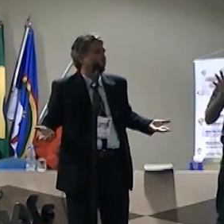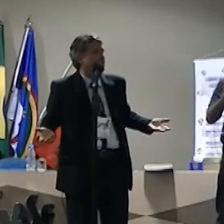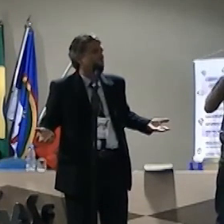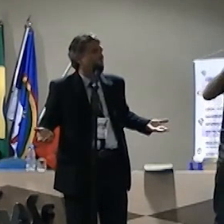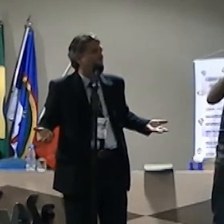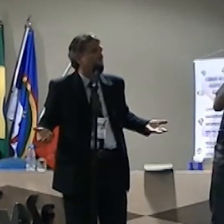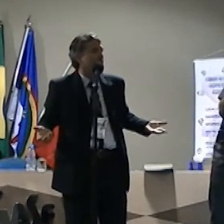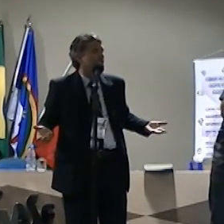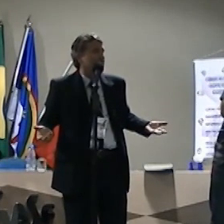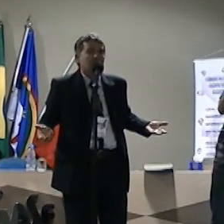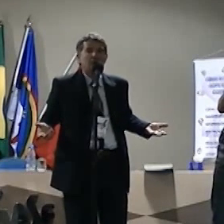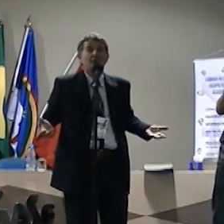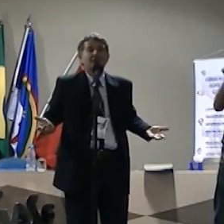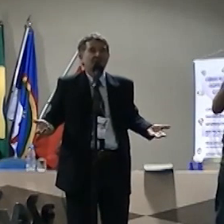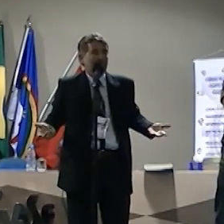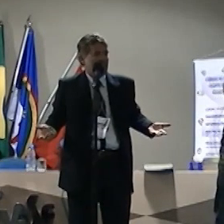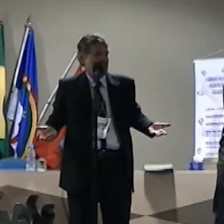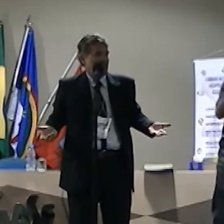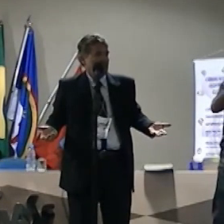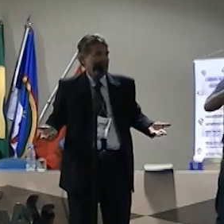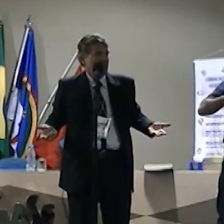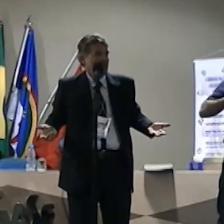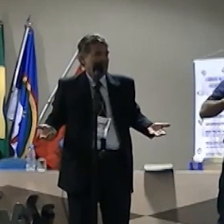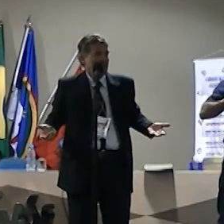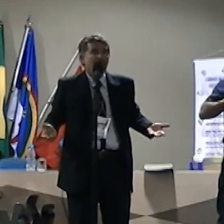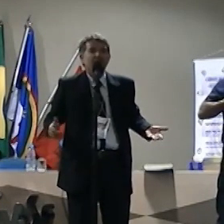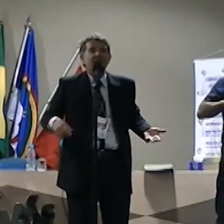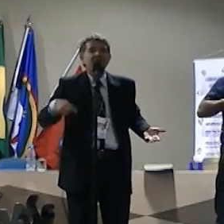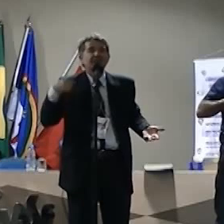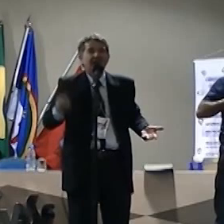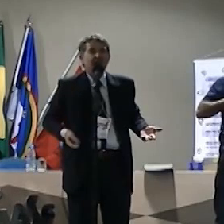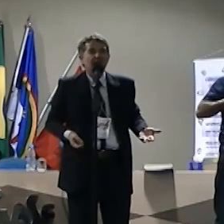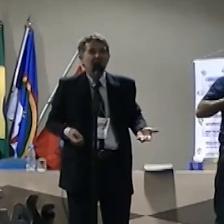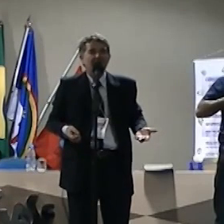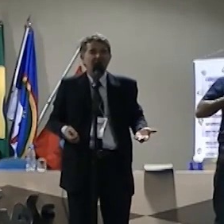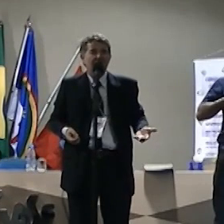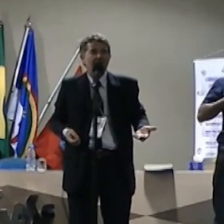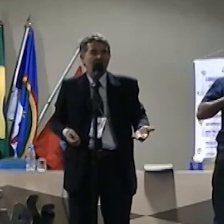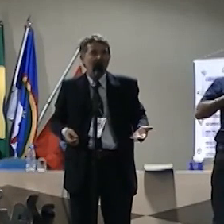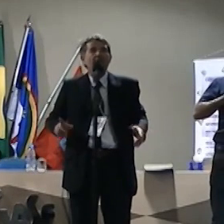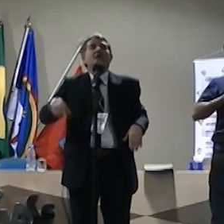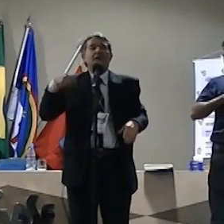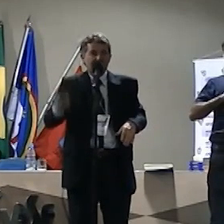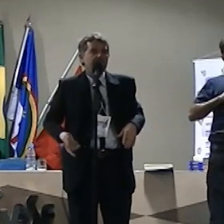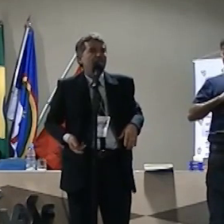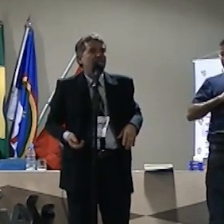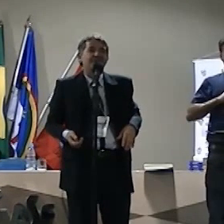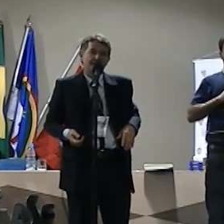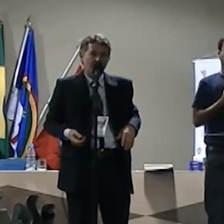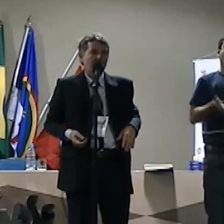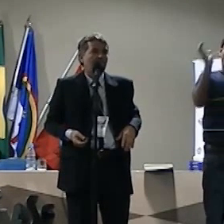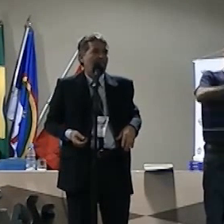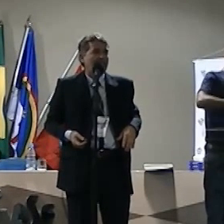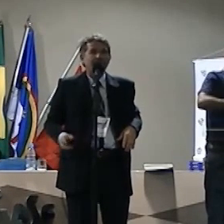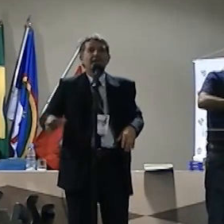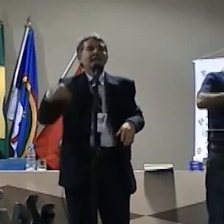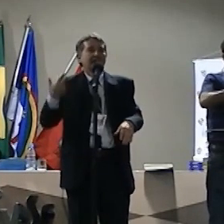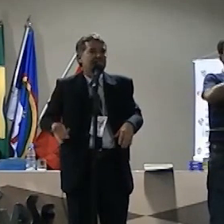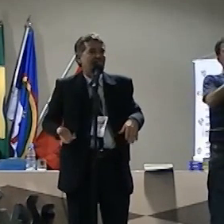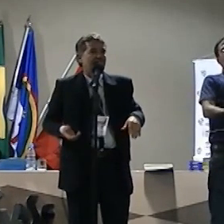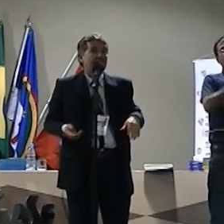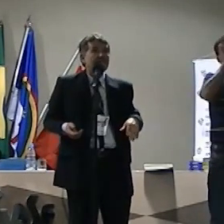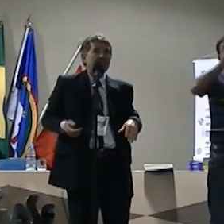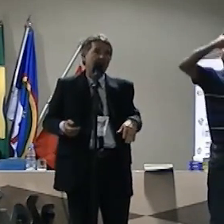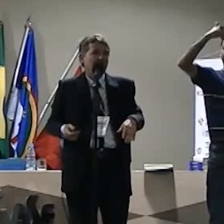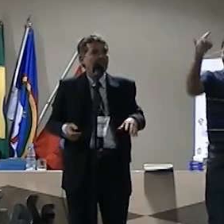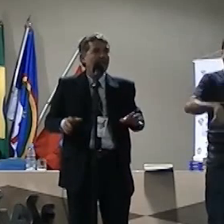com orientação de pai e mãe. E quantas vezes? Quantas vezes a gente casa a primeira vez, faz a merda, casa a segunda vez, faz outra borada, na